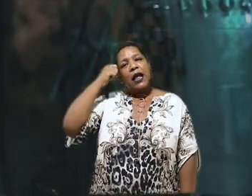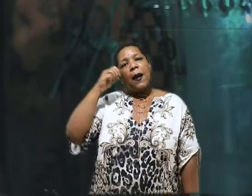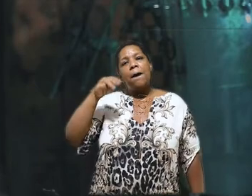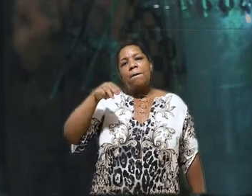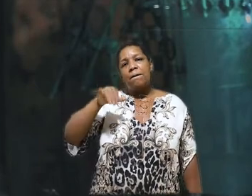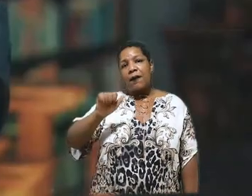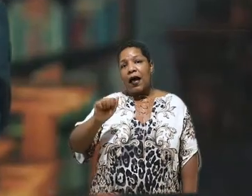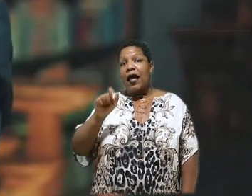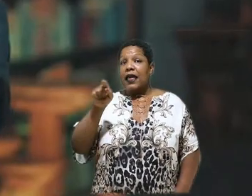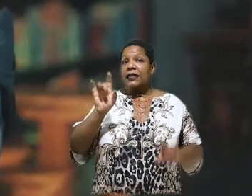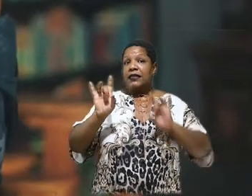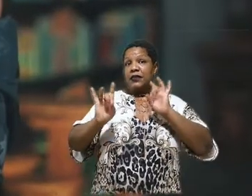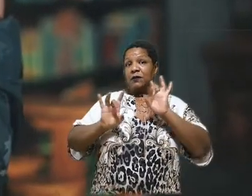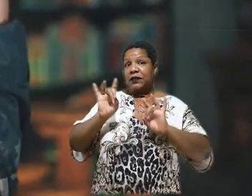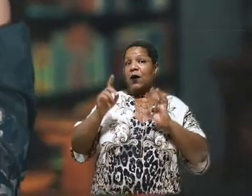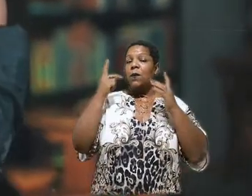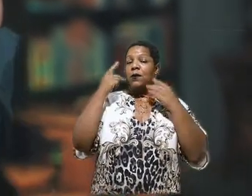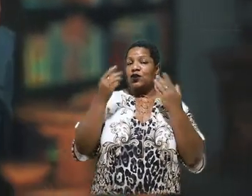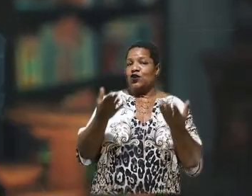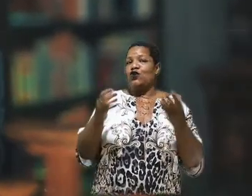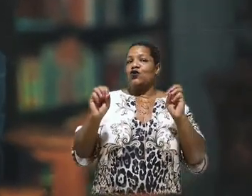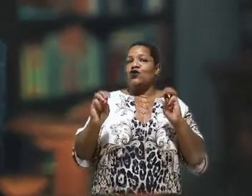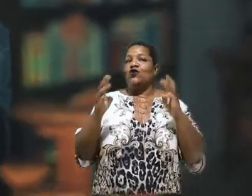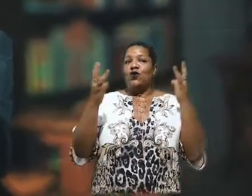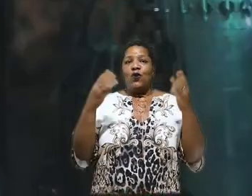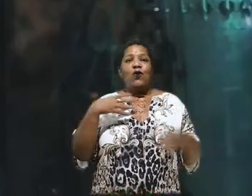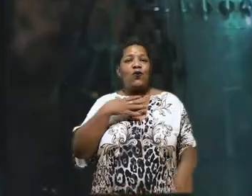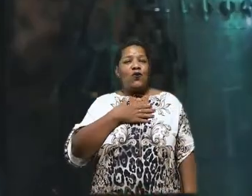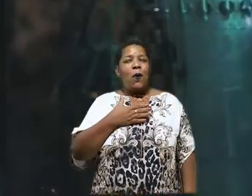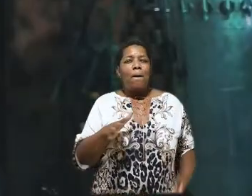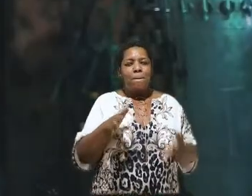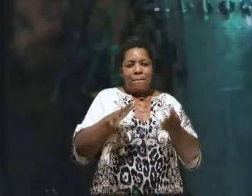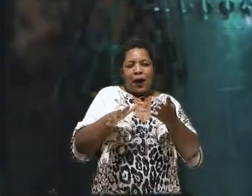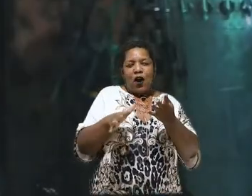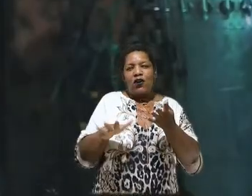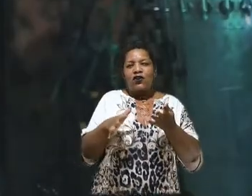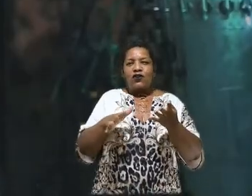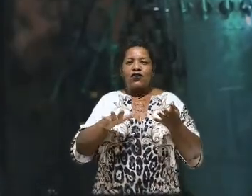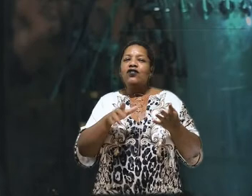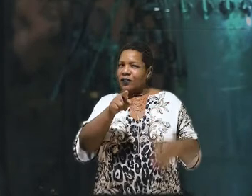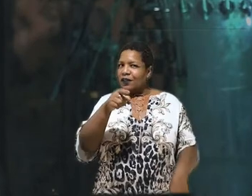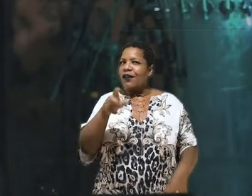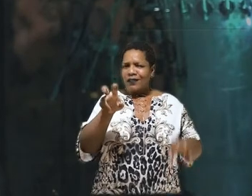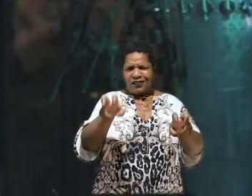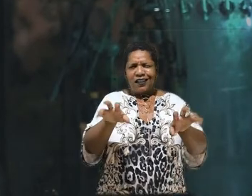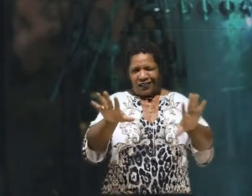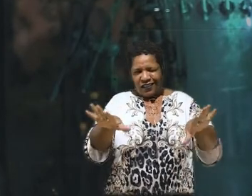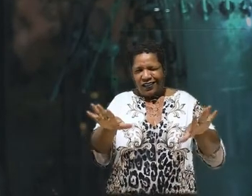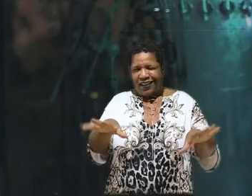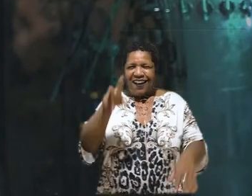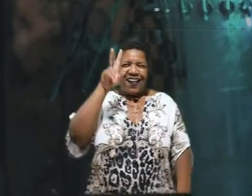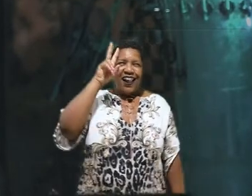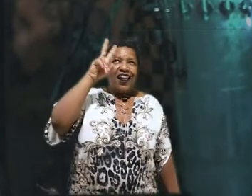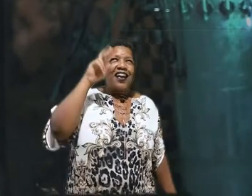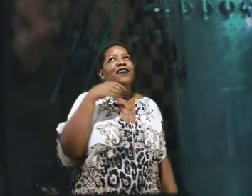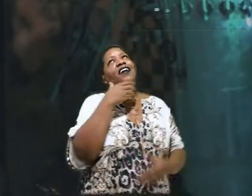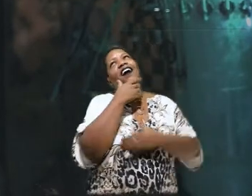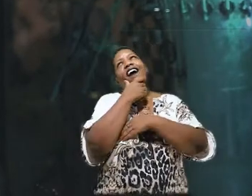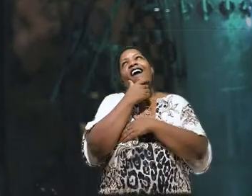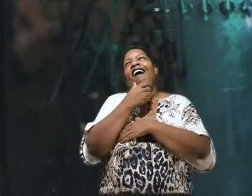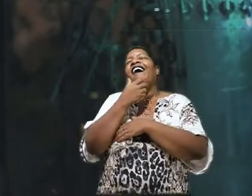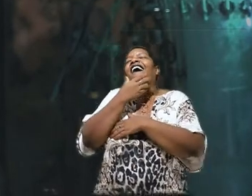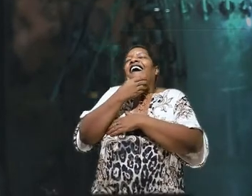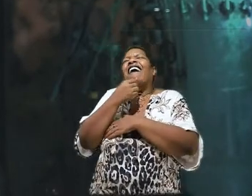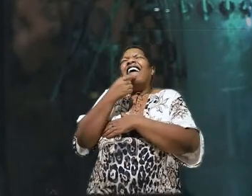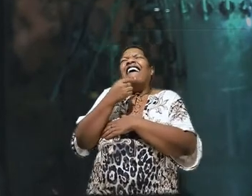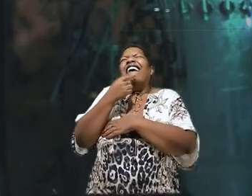Maia essa versão especial para esse show você que custa um pagodinho que continua UnB senta aí lembra daquele Boy que te